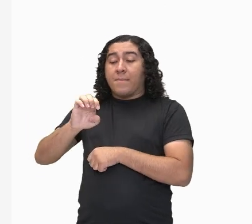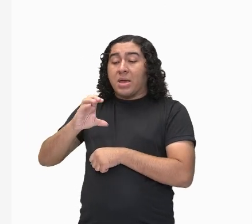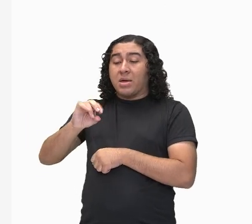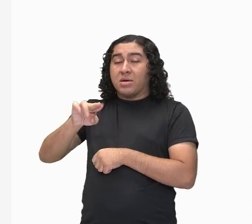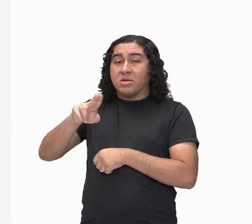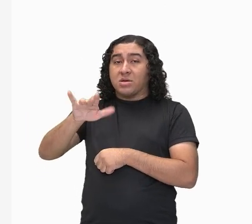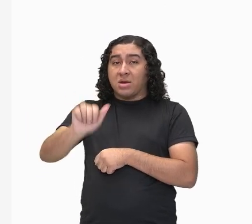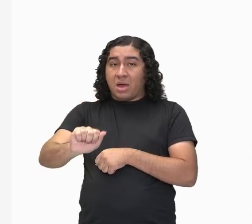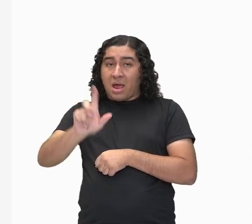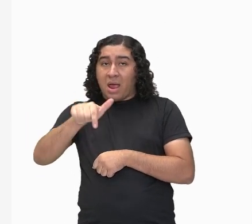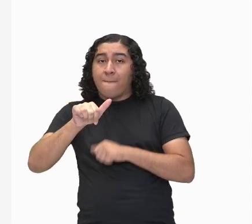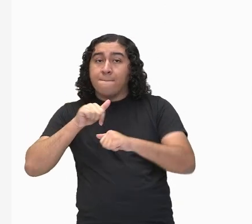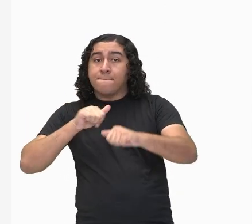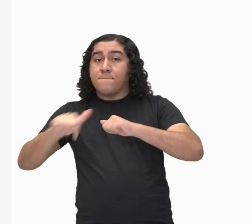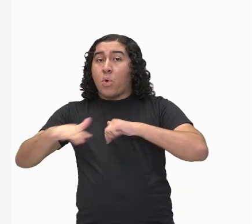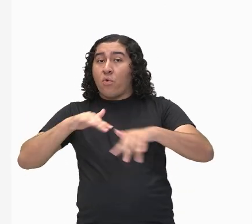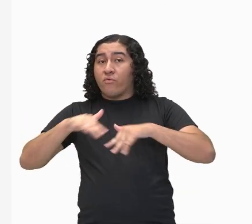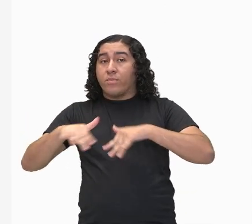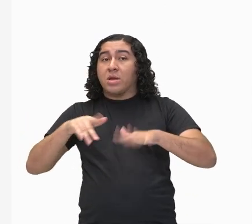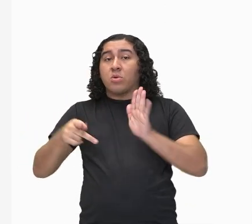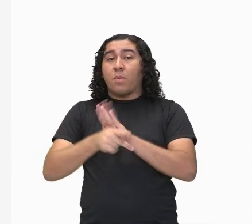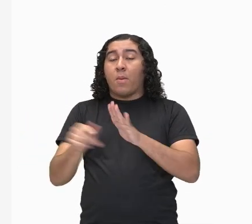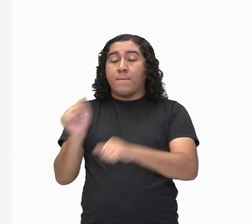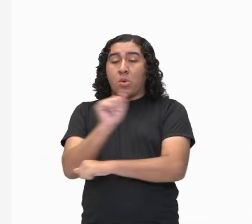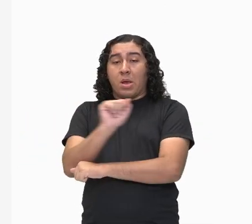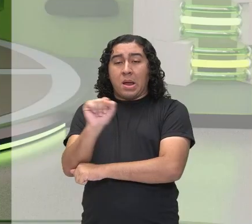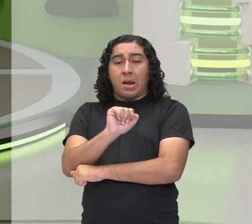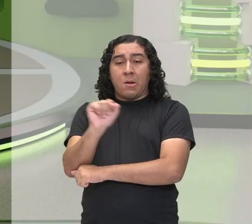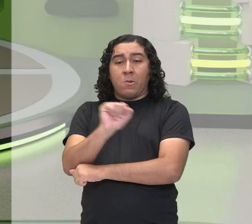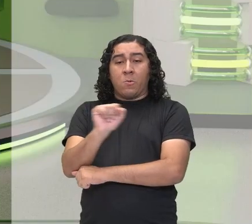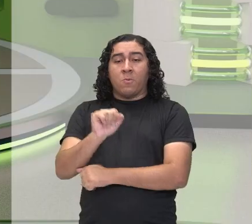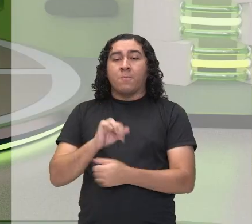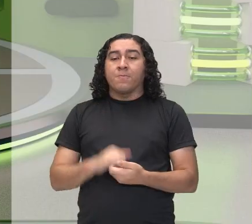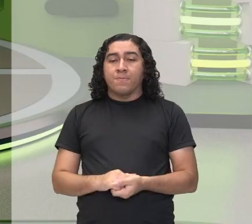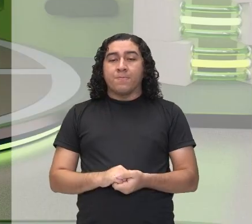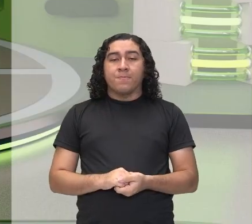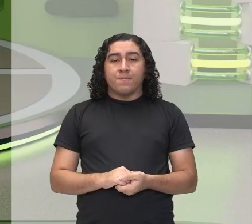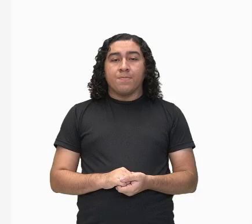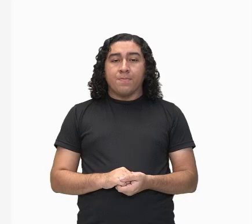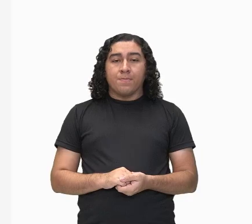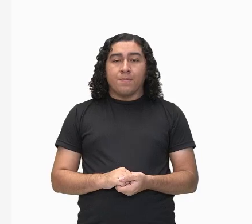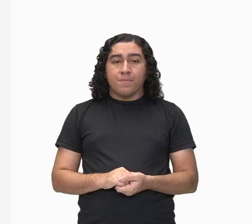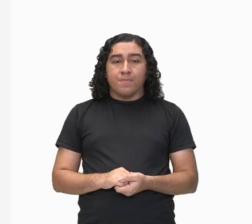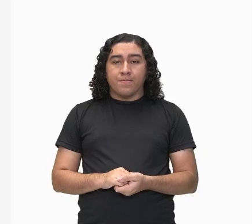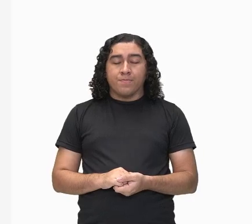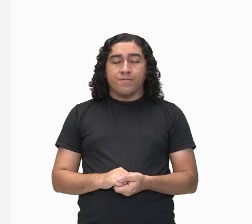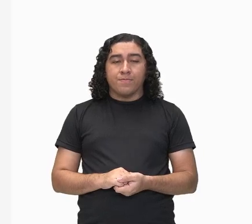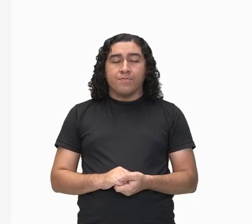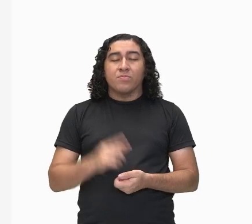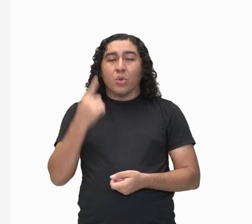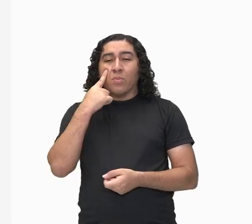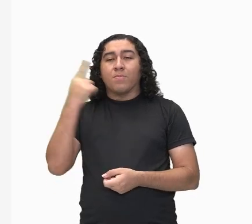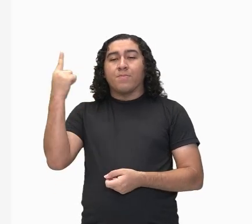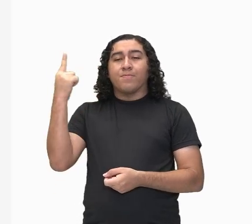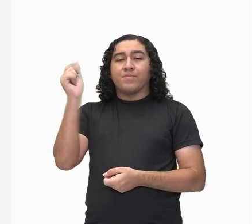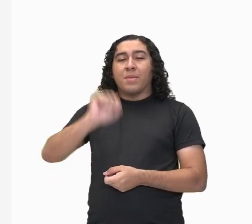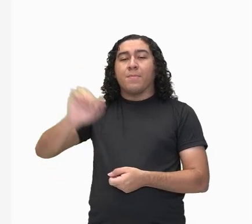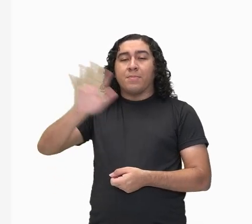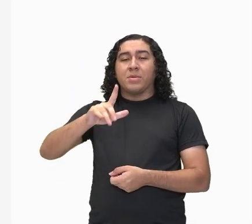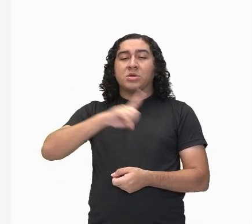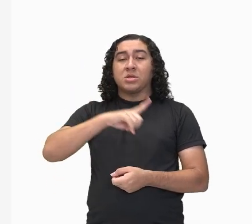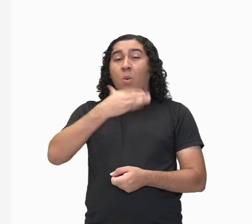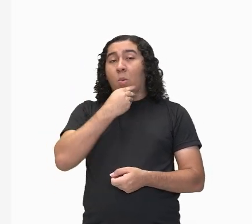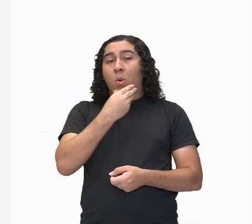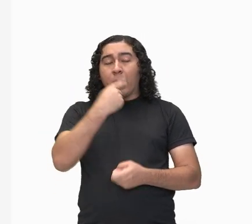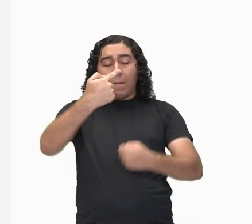do movimento pelo automóvel, né? Então a gente tem aí nessa imagem o rapaz abastecendo ali o